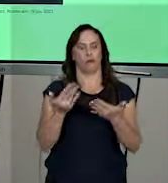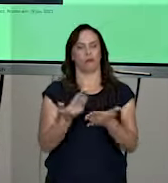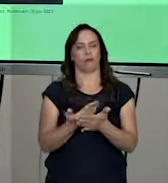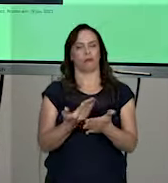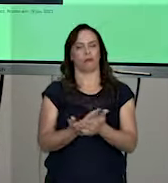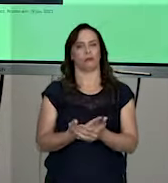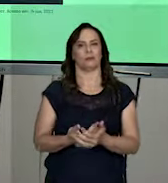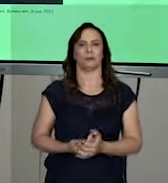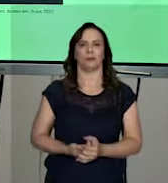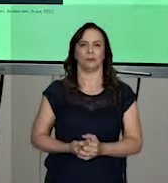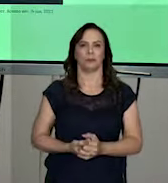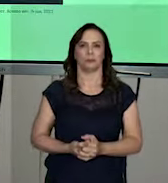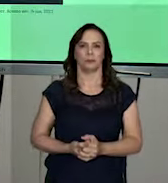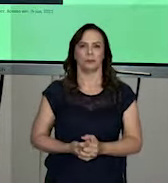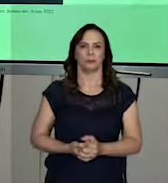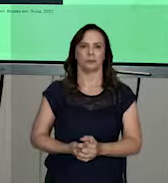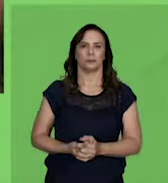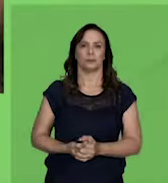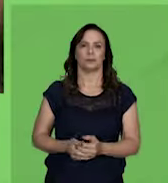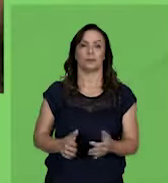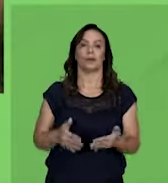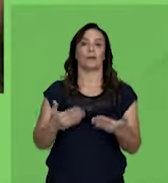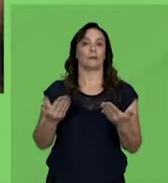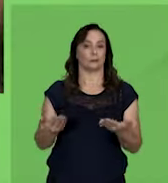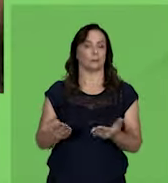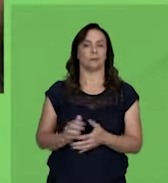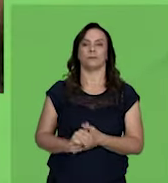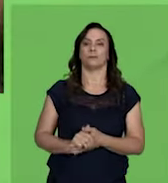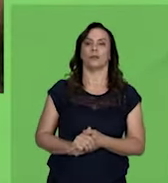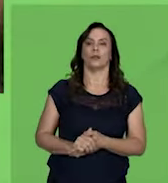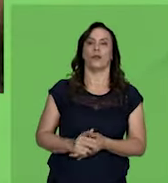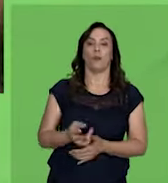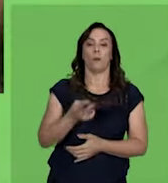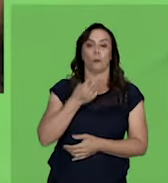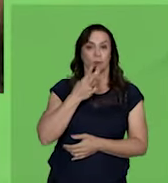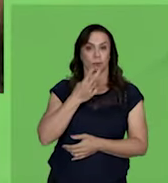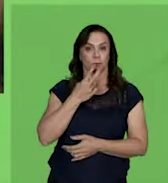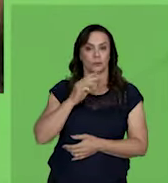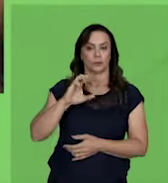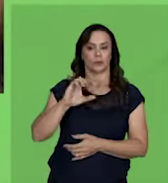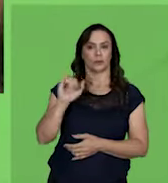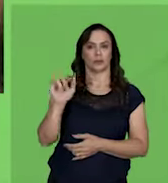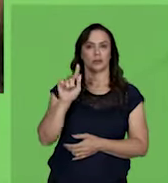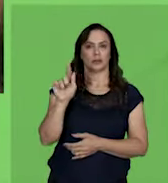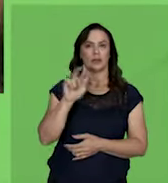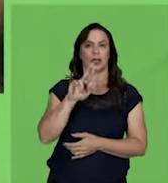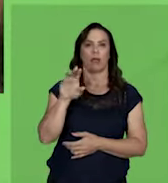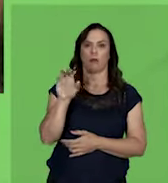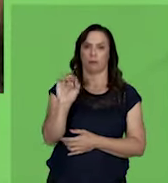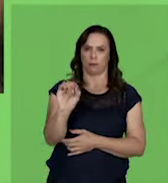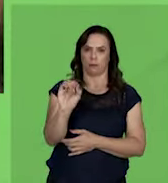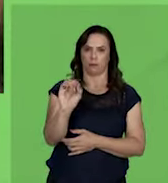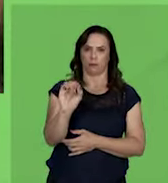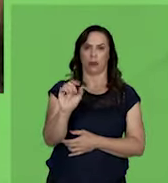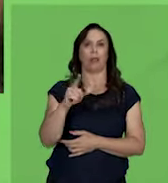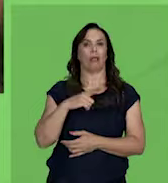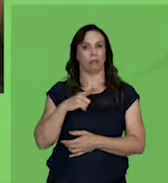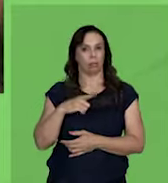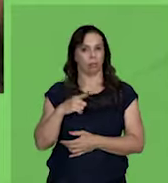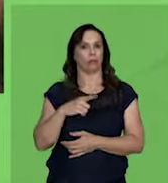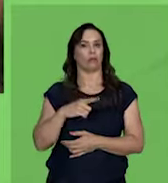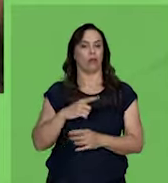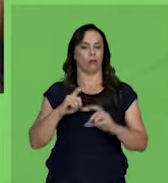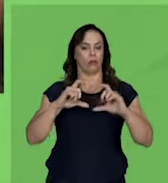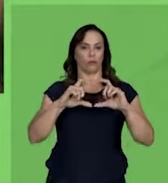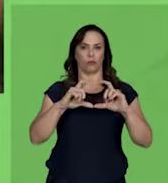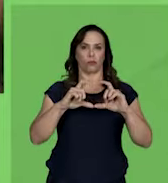Então, o cigarro, embora nas embalagens do cigarro, a Anvisa determine